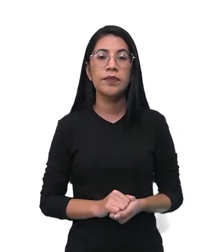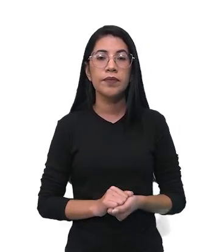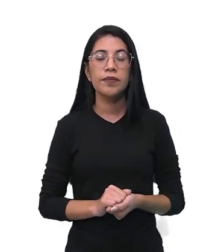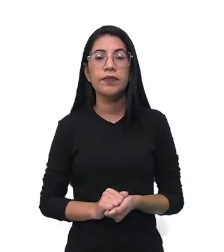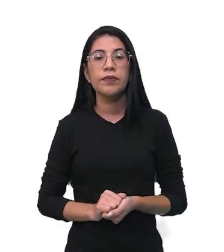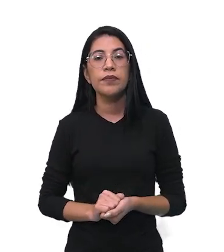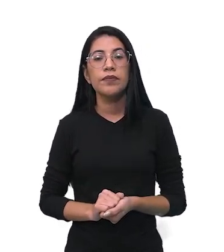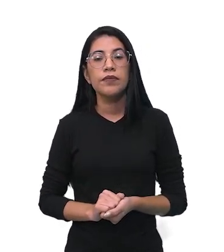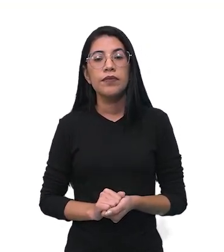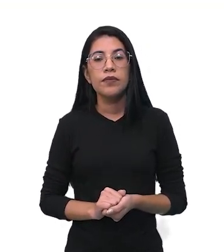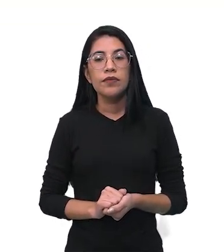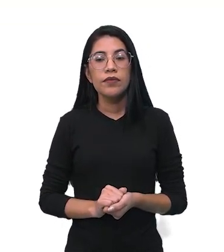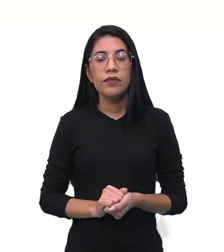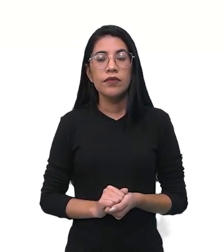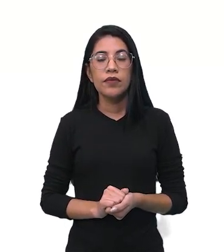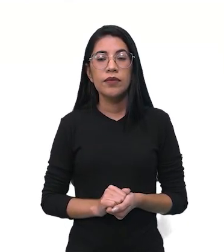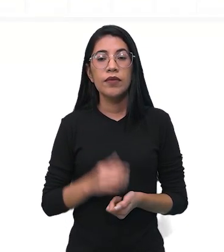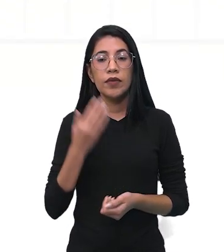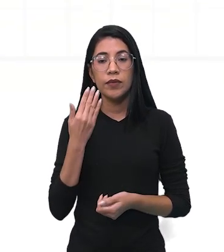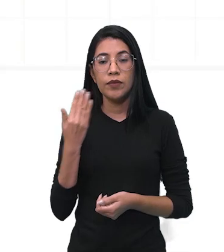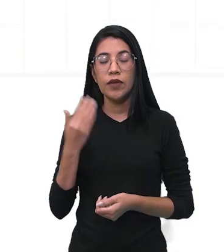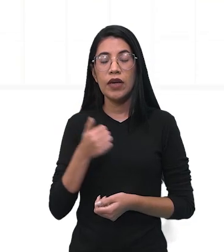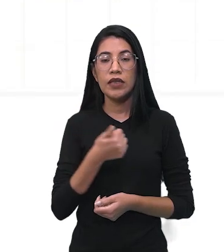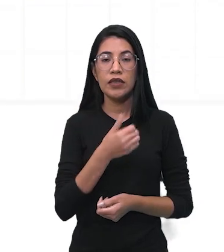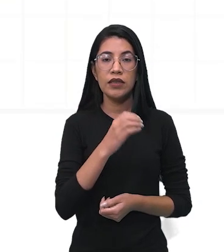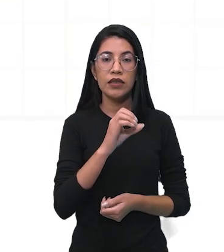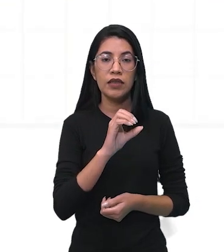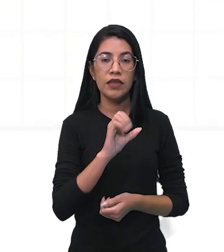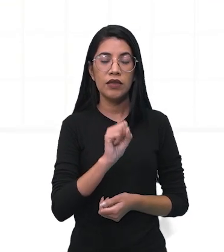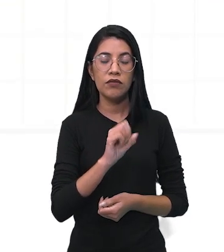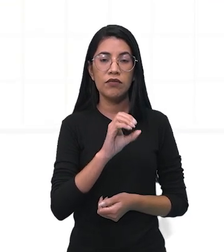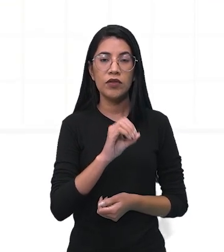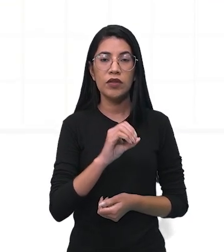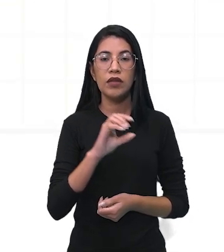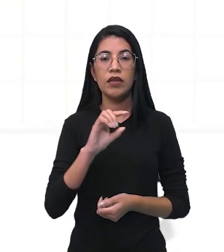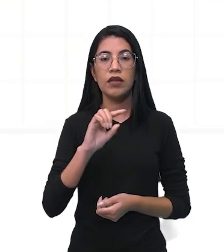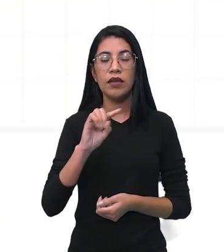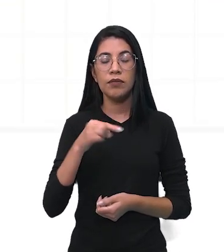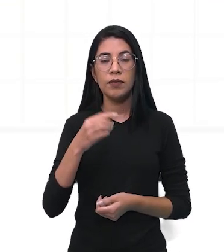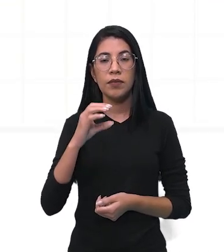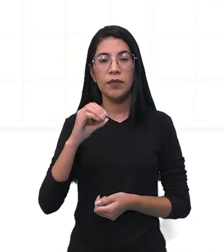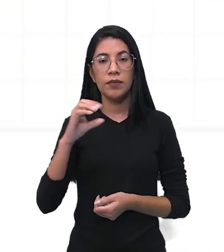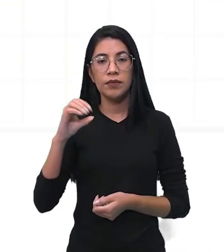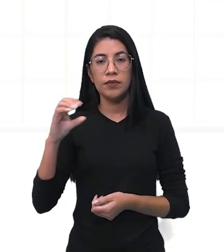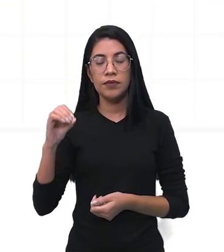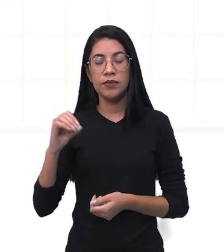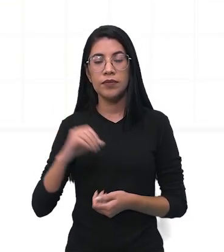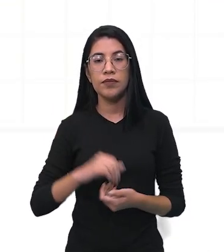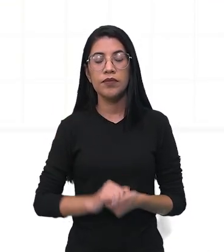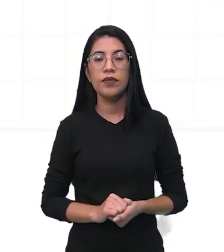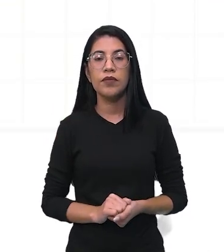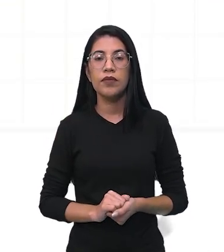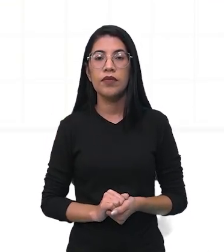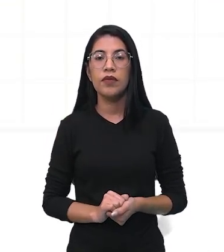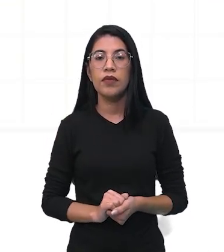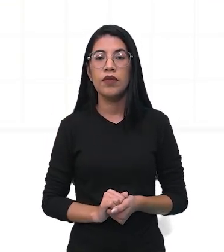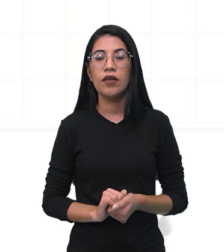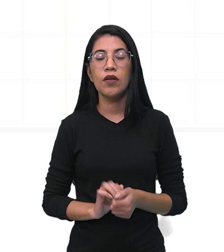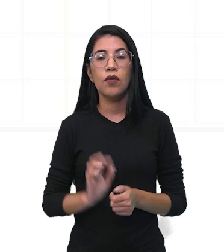lembram? Então aí está. O valor da casa, no final das contas, ó, será de